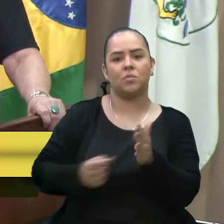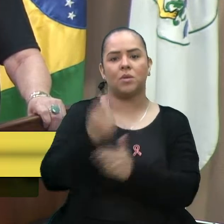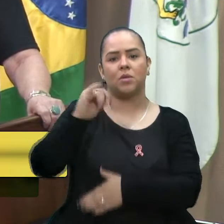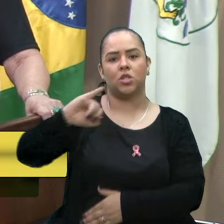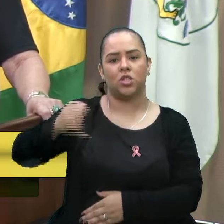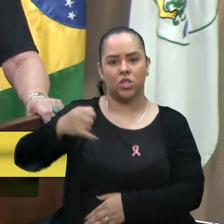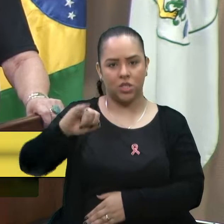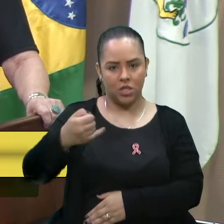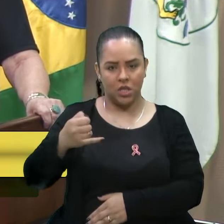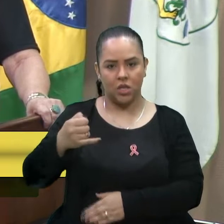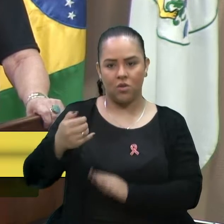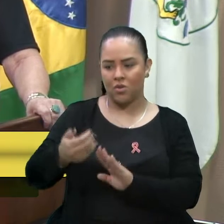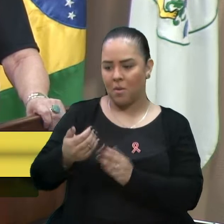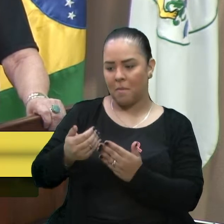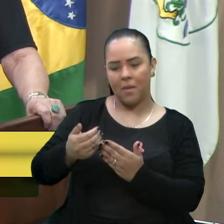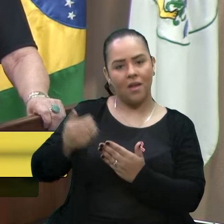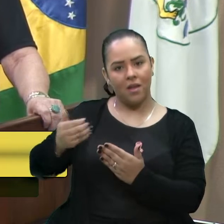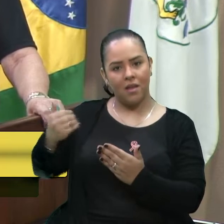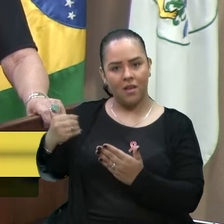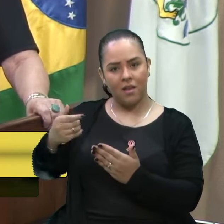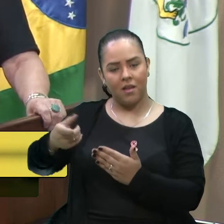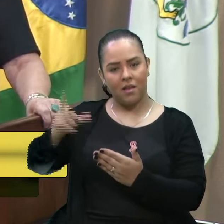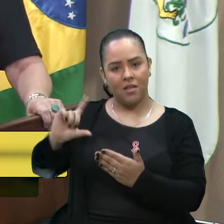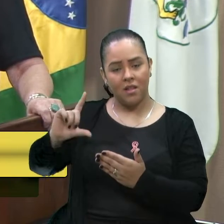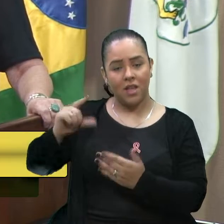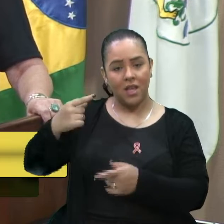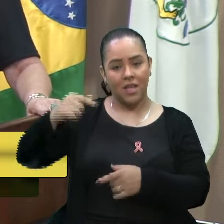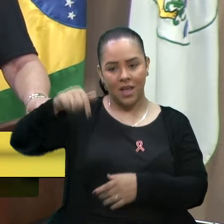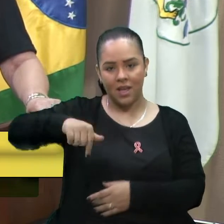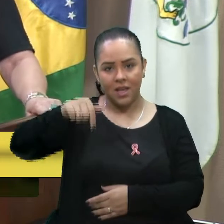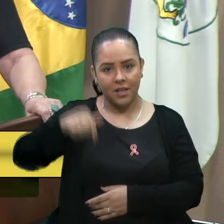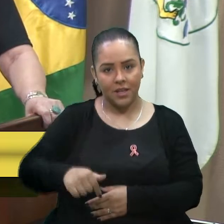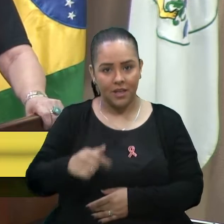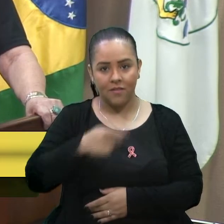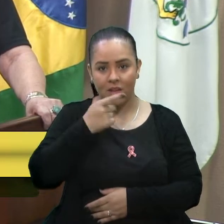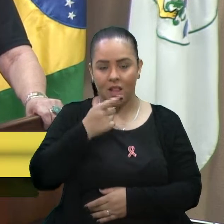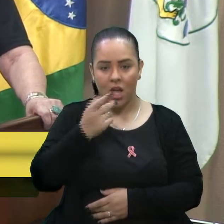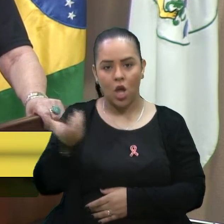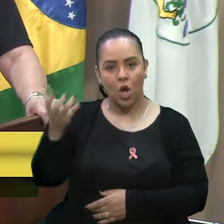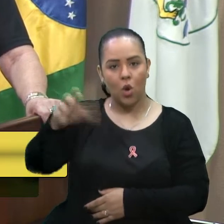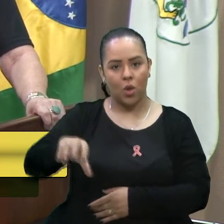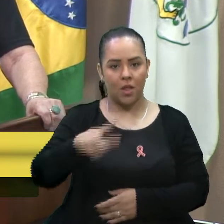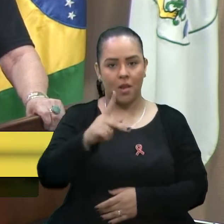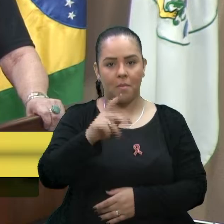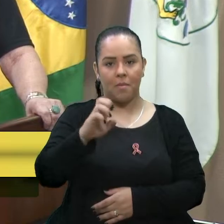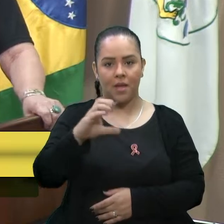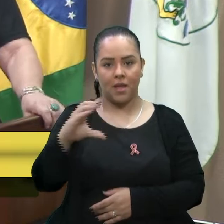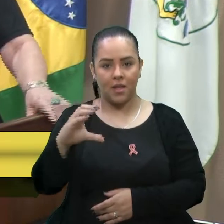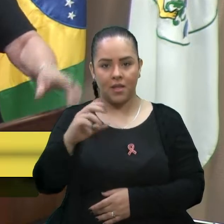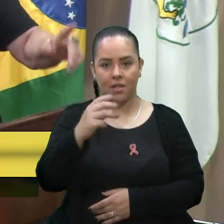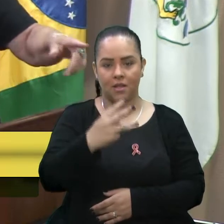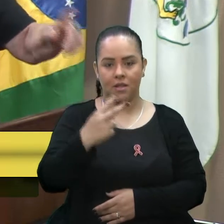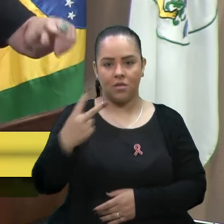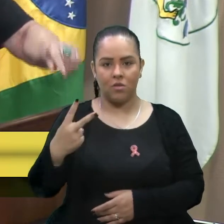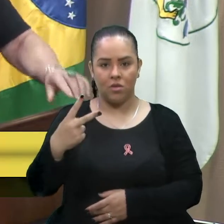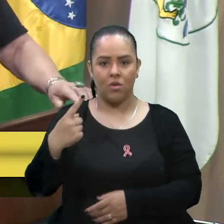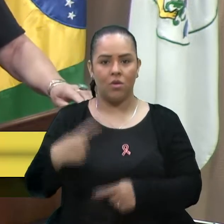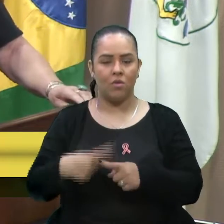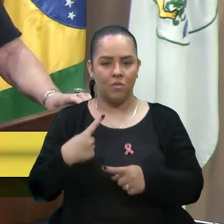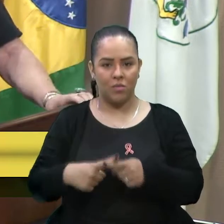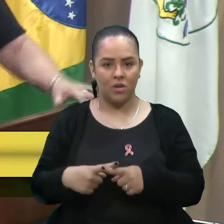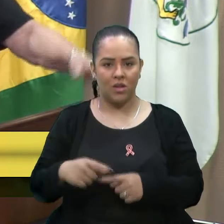janeiro, retroativo. Que esta casa se manifeste contra a PEC 32, porque o pau que bate em Chico,